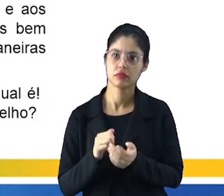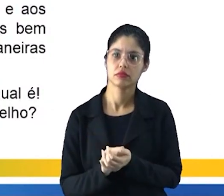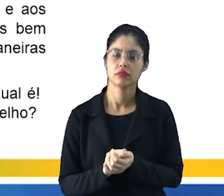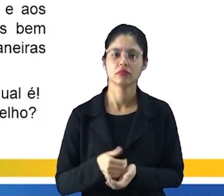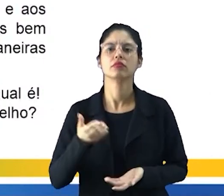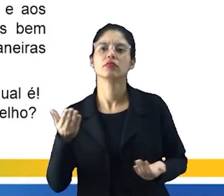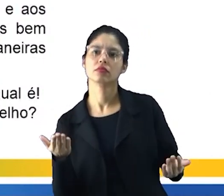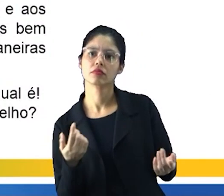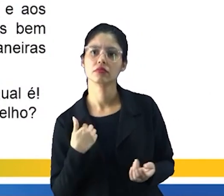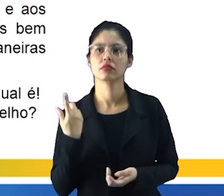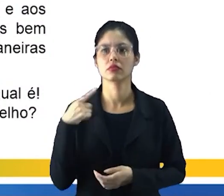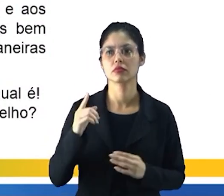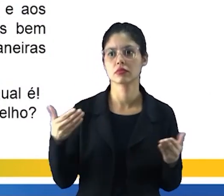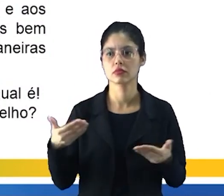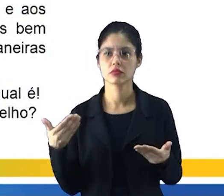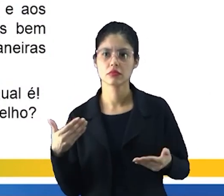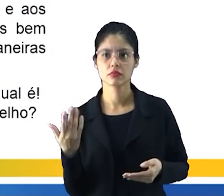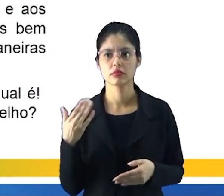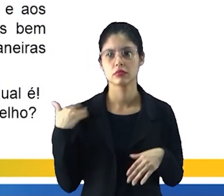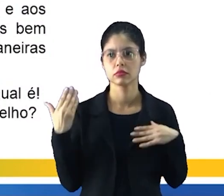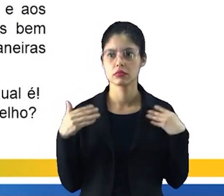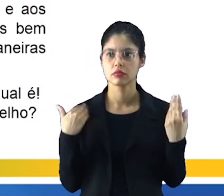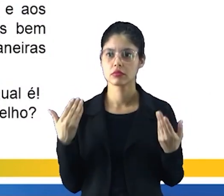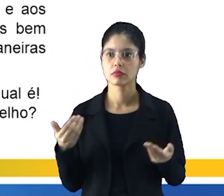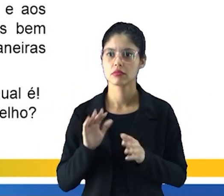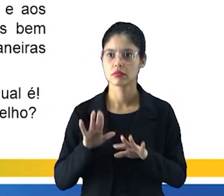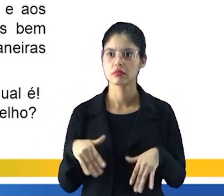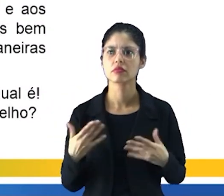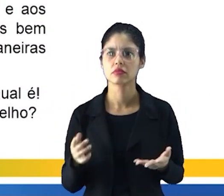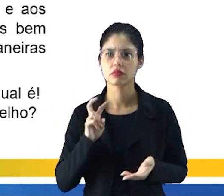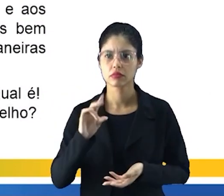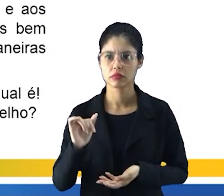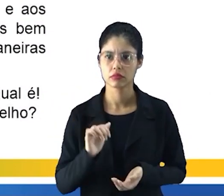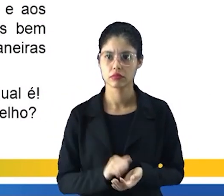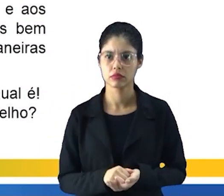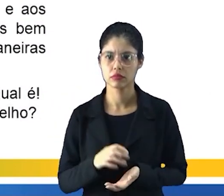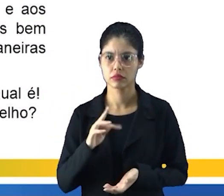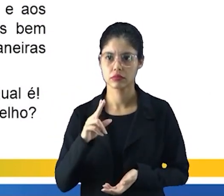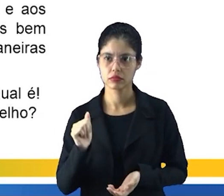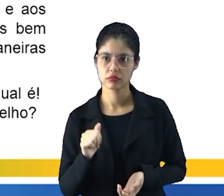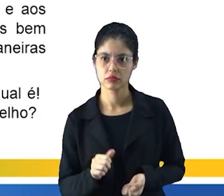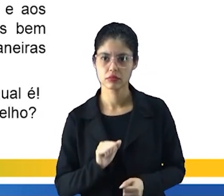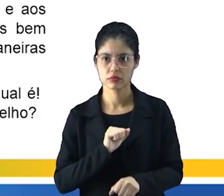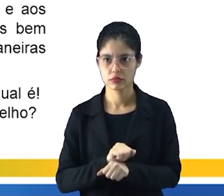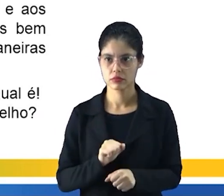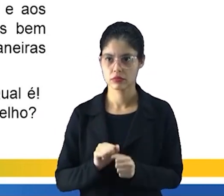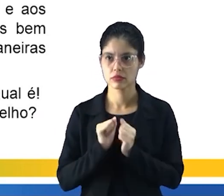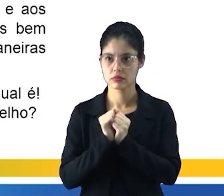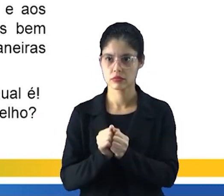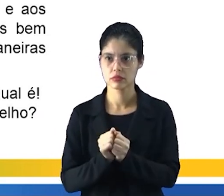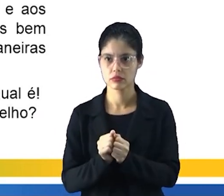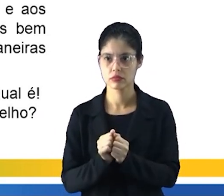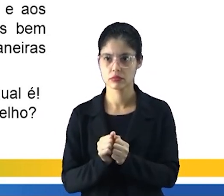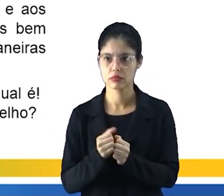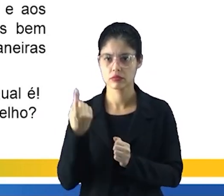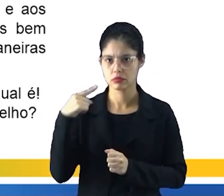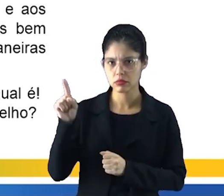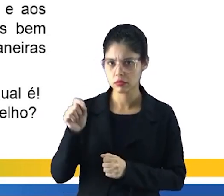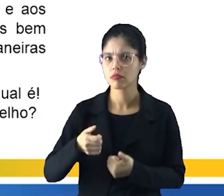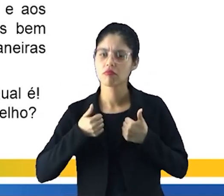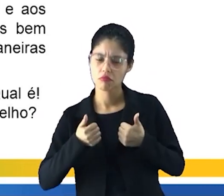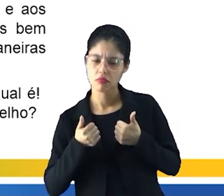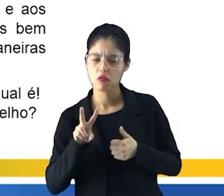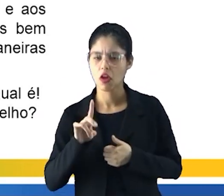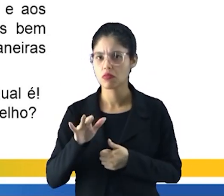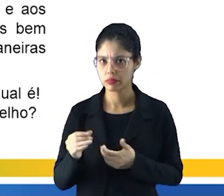aí, mano, tá a fim de dar uns rolê hoje? Qual é? Vai topar a parada? vê se desencana.